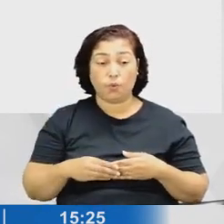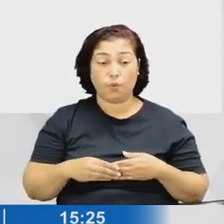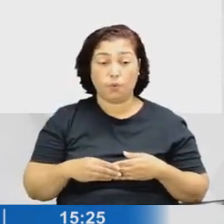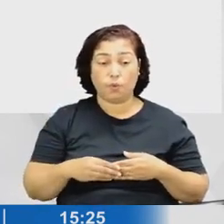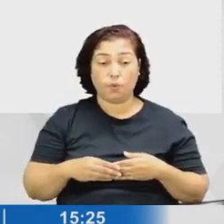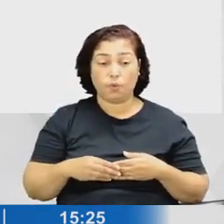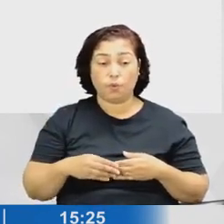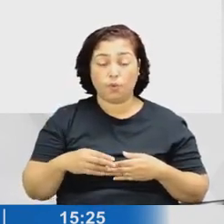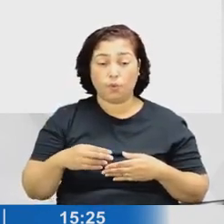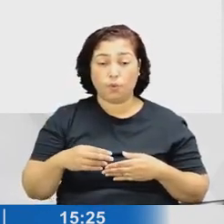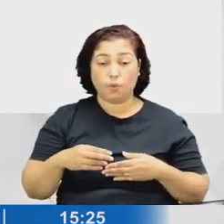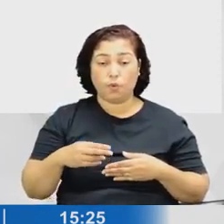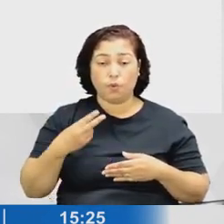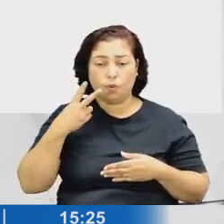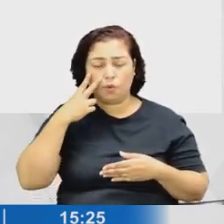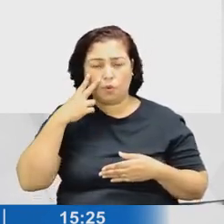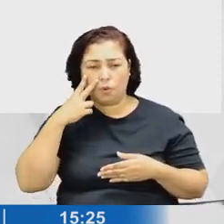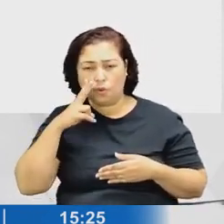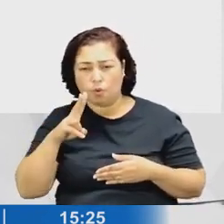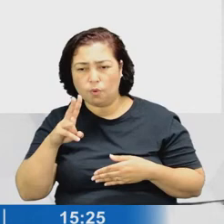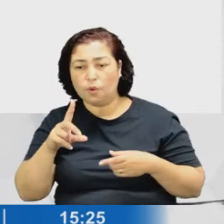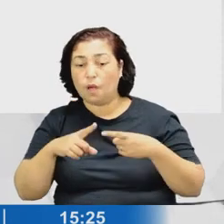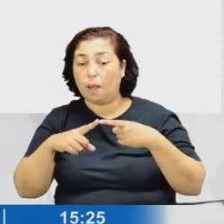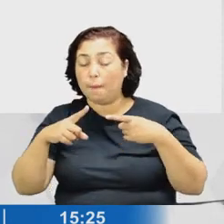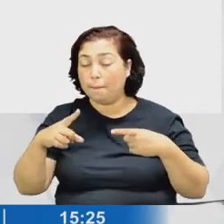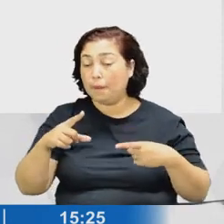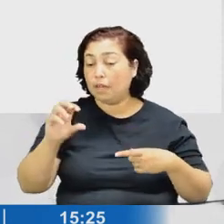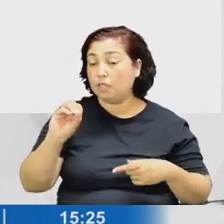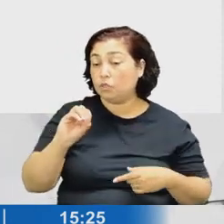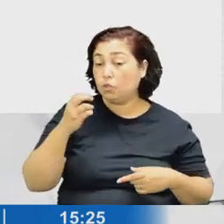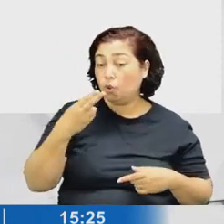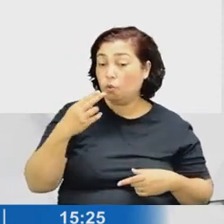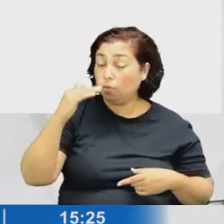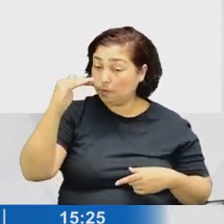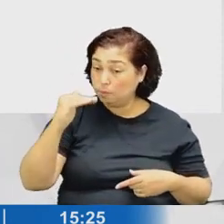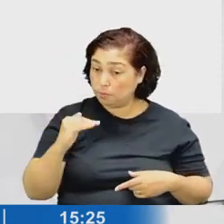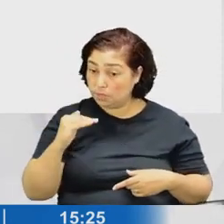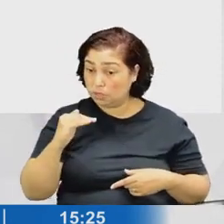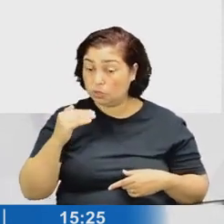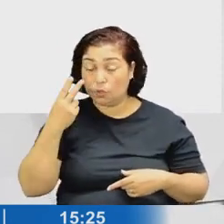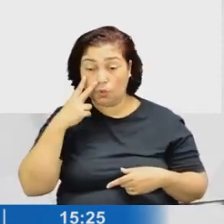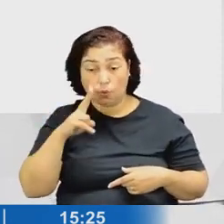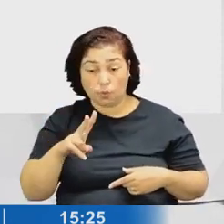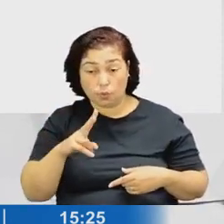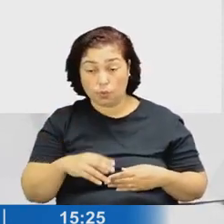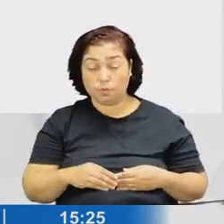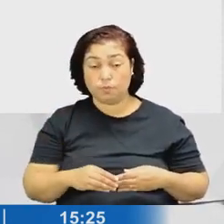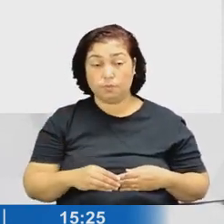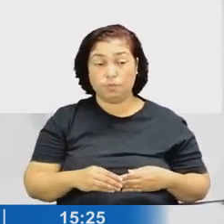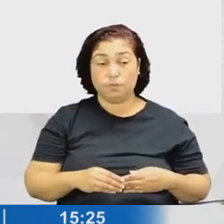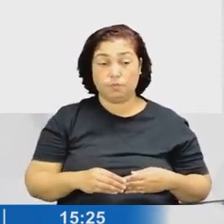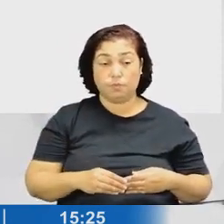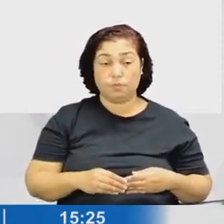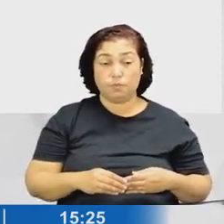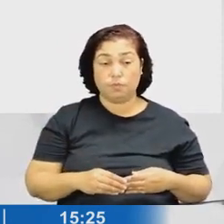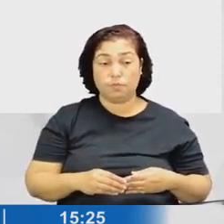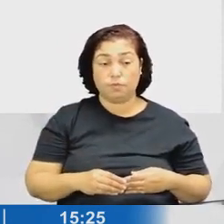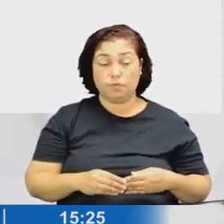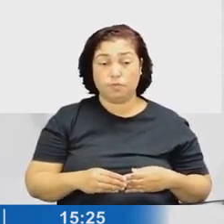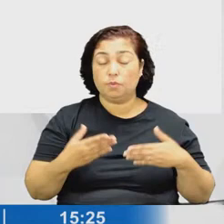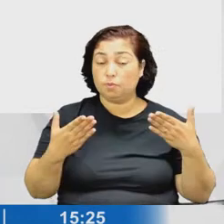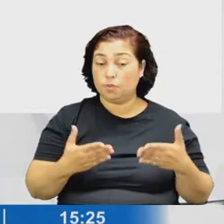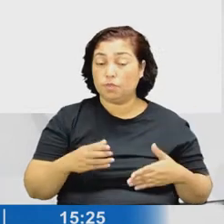foca menos e com aquele foca mais no padrão não é regra mas é um padrão o vereador de foca menos em questões